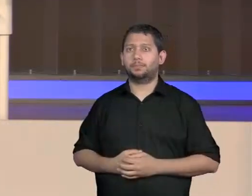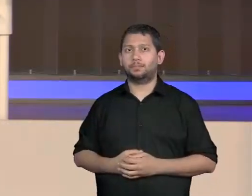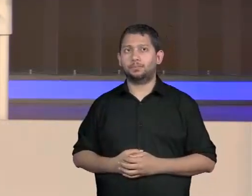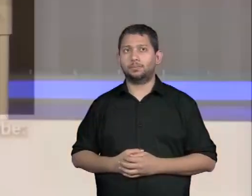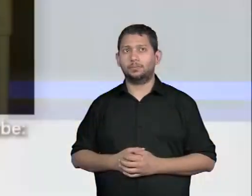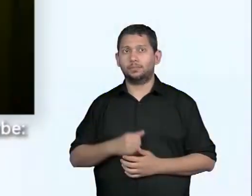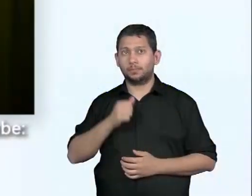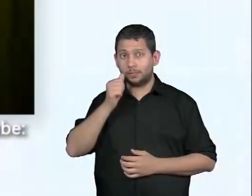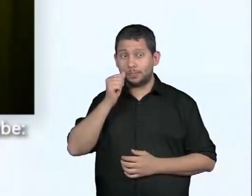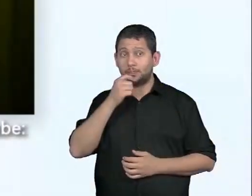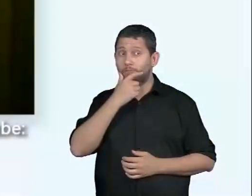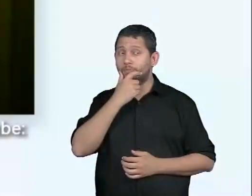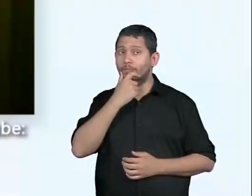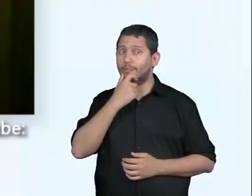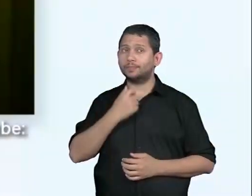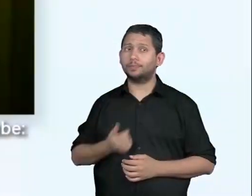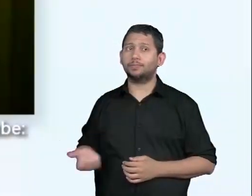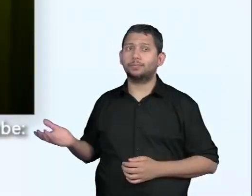Ó.